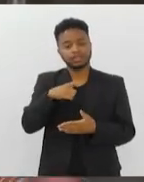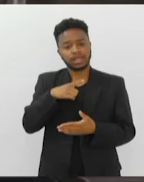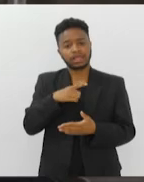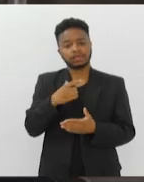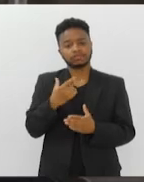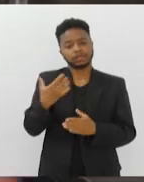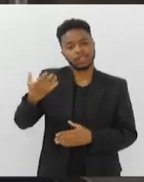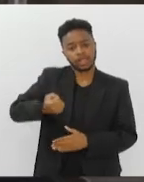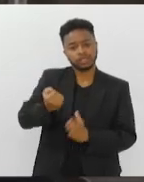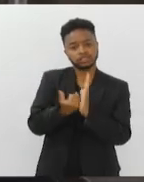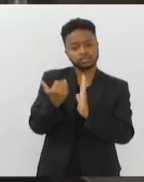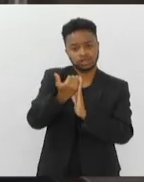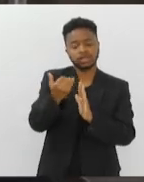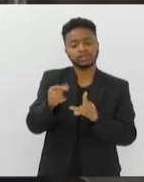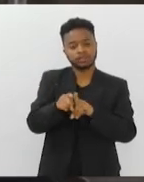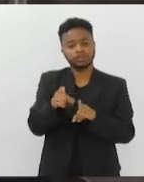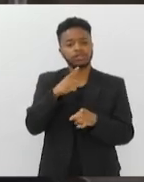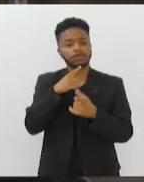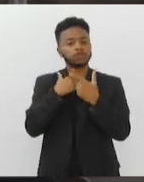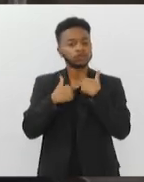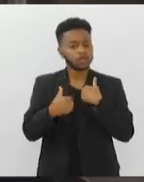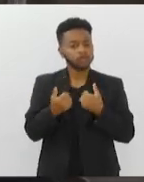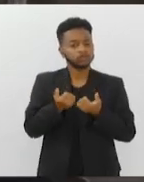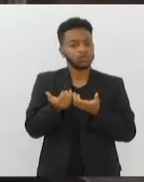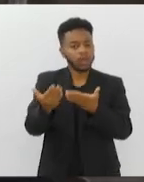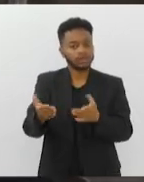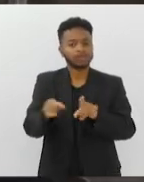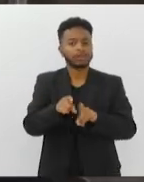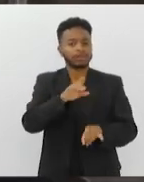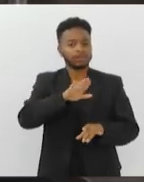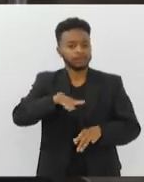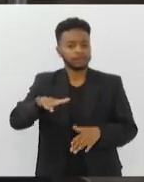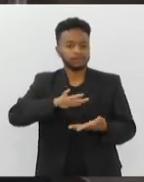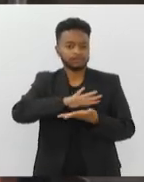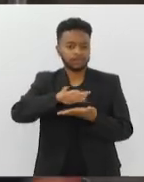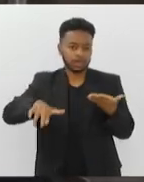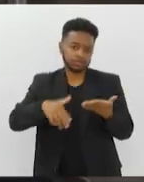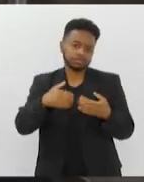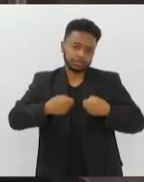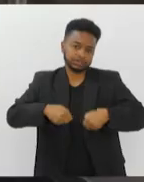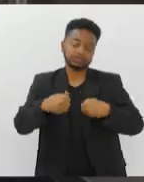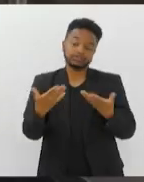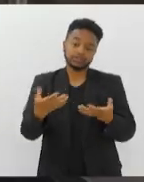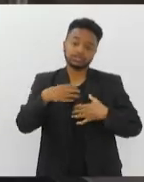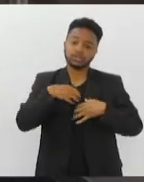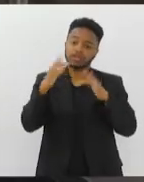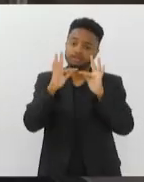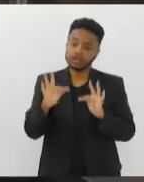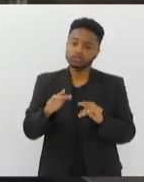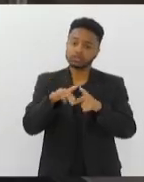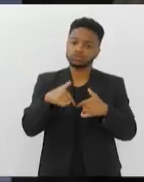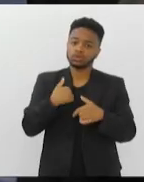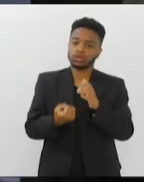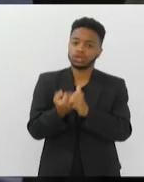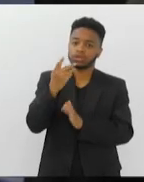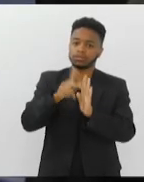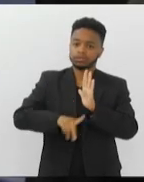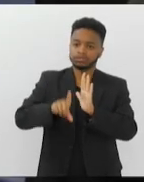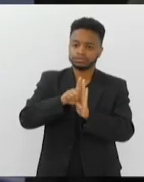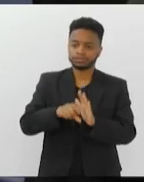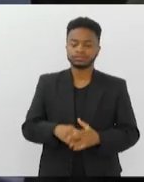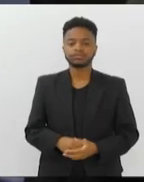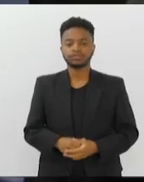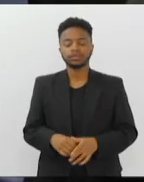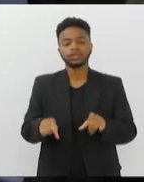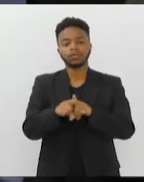né, vindo nesse momento, é bem simbólico e eu fico muito feliz de estar, de ser autora desse projeto. Outro